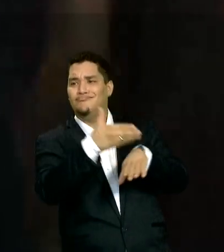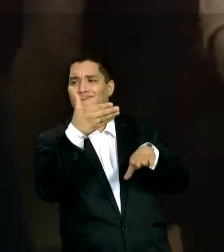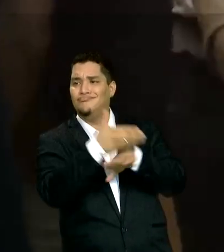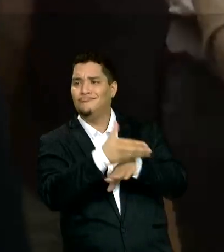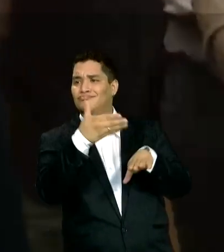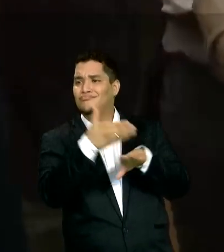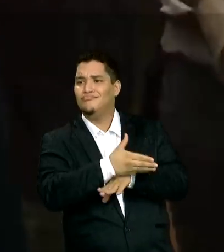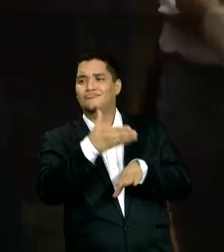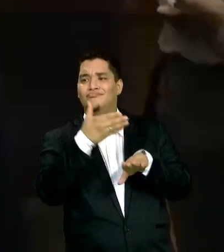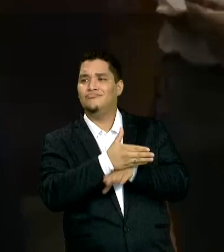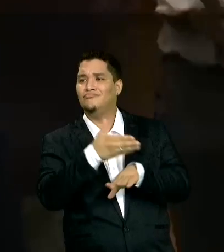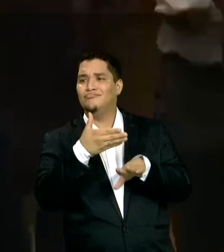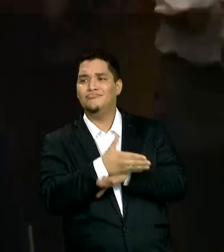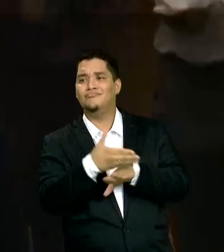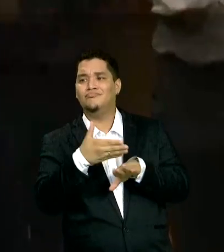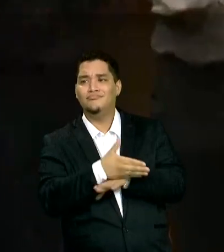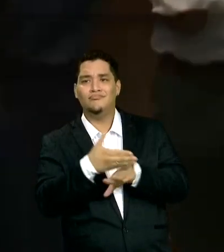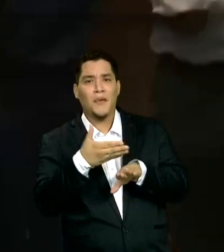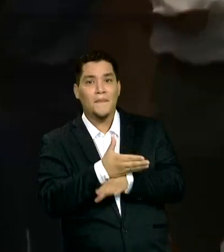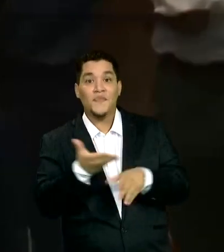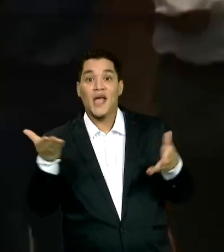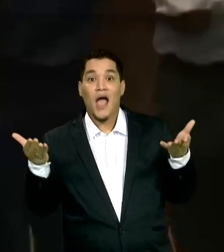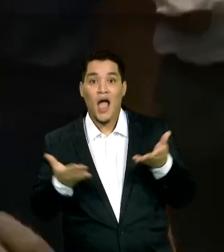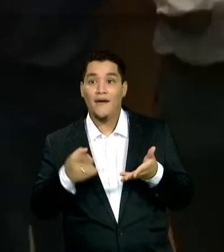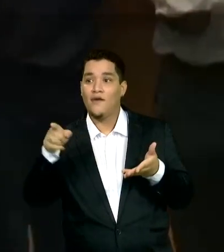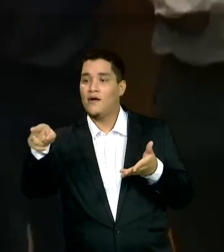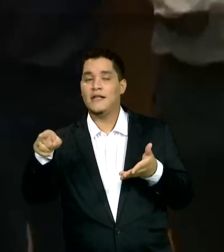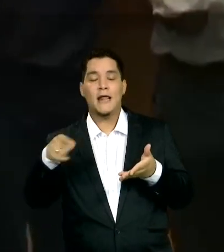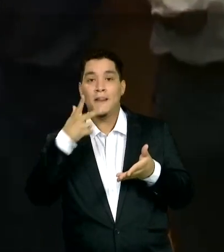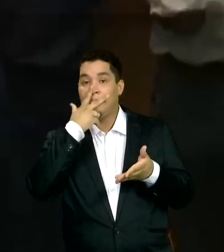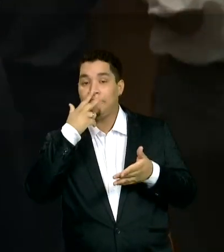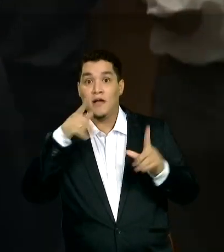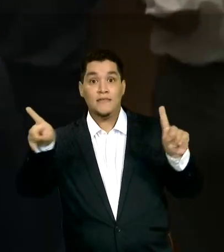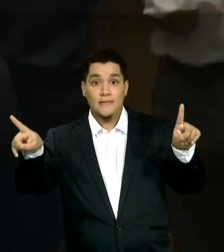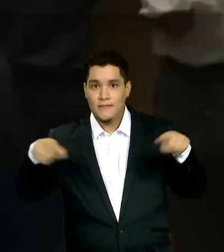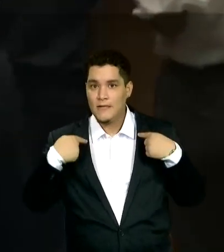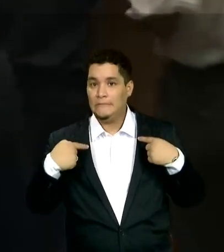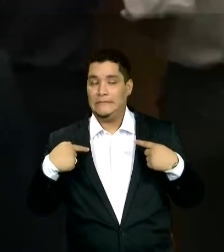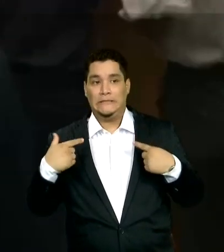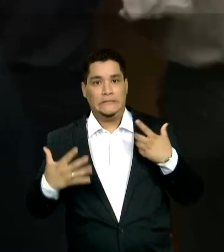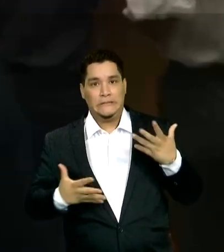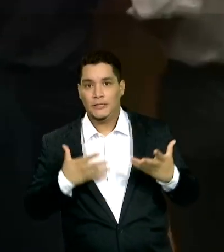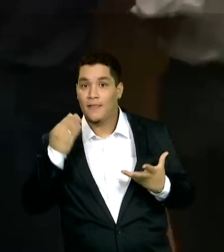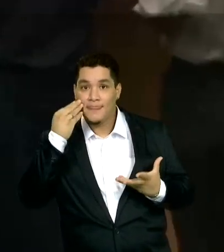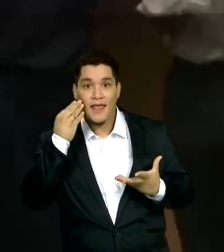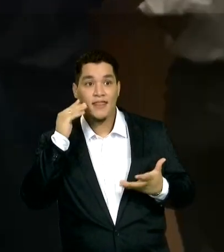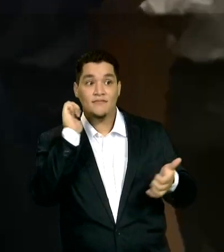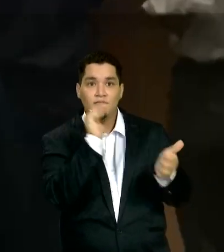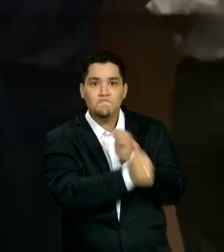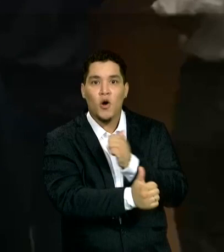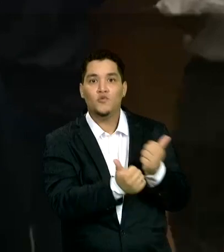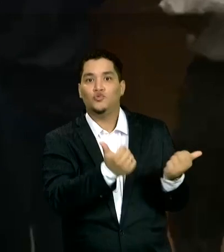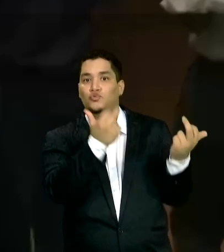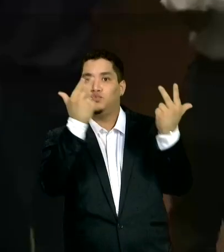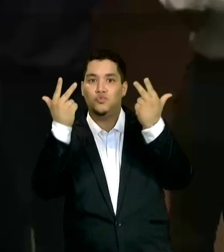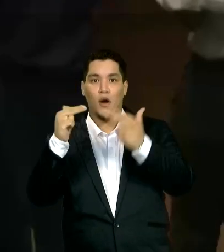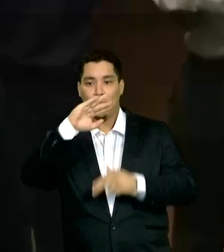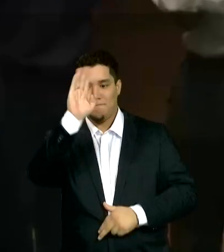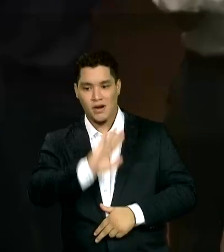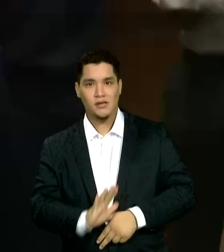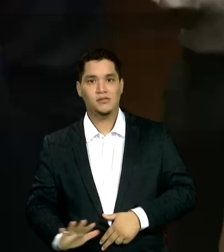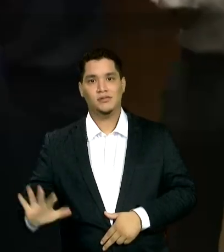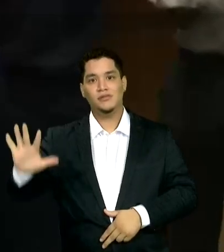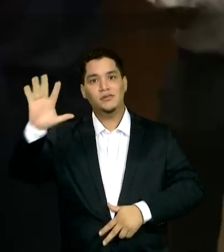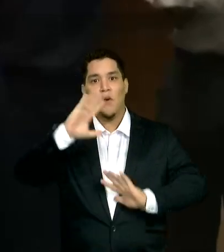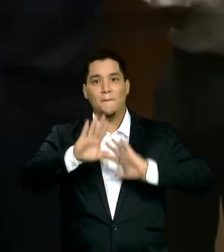está encarando uma missão por todo o país de democratizar as práticas esportivas. Então é